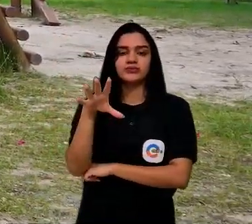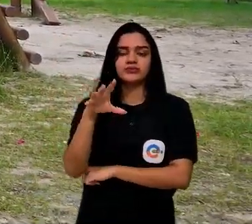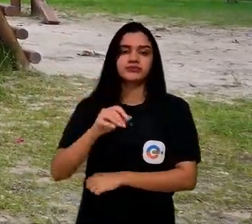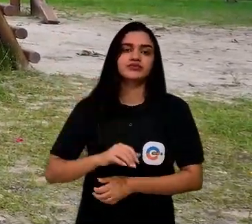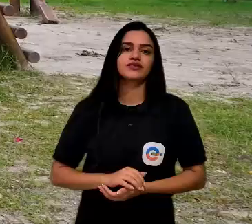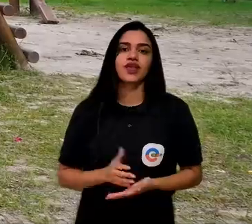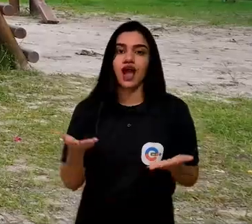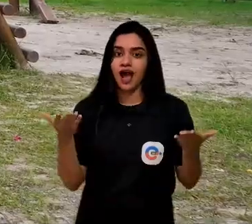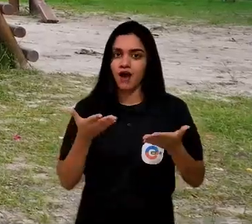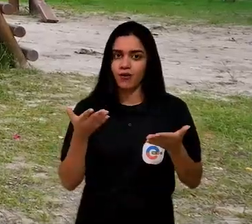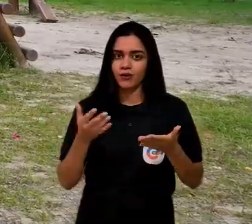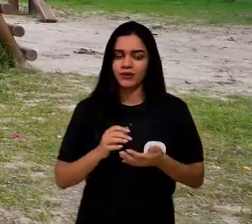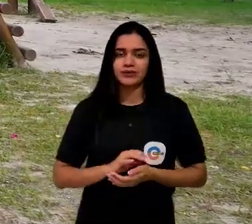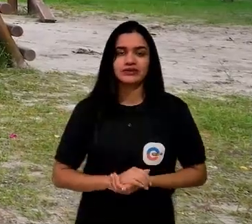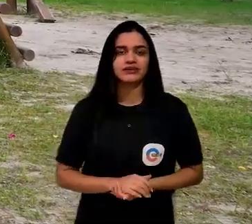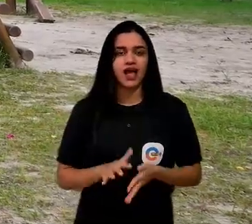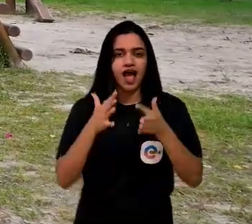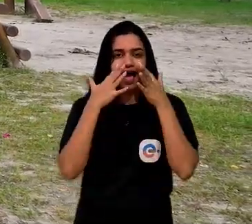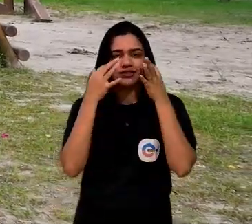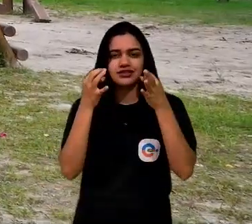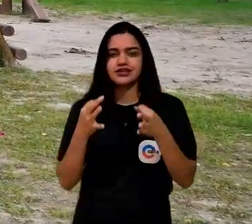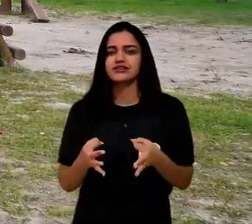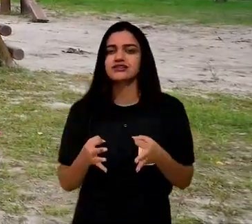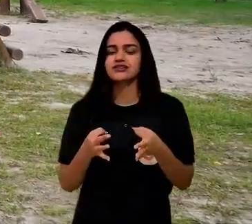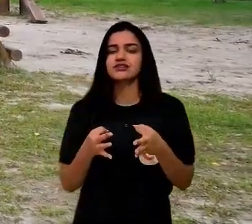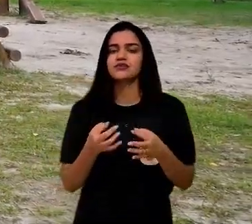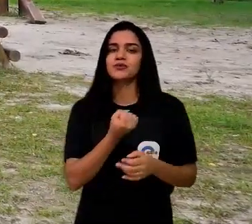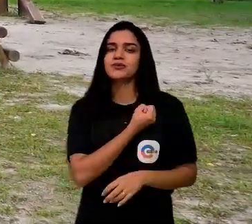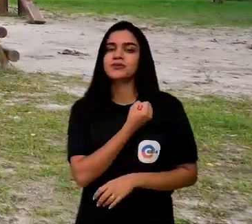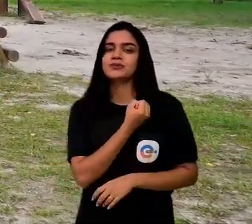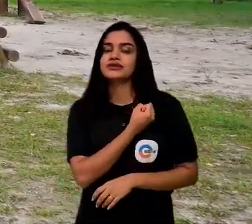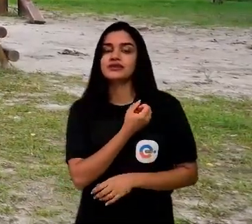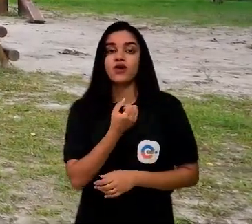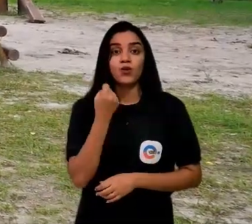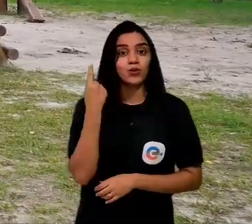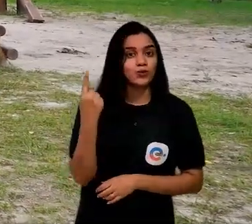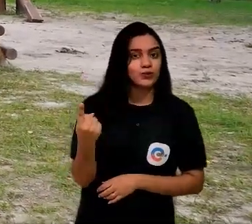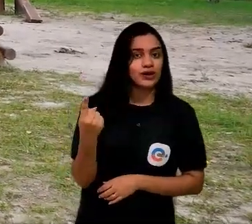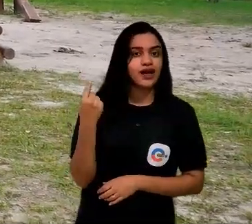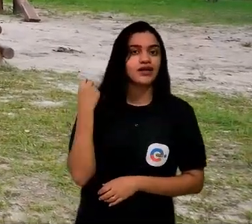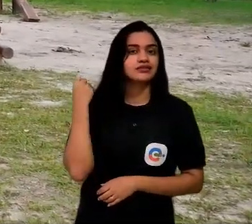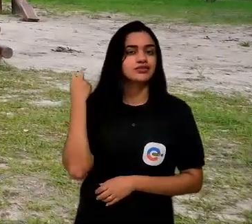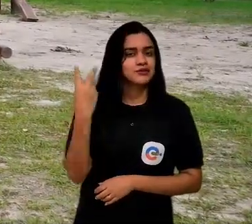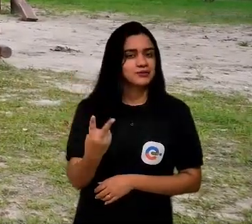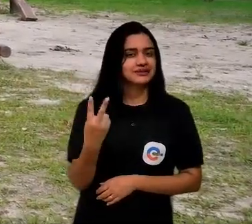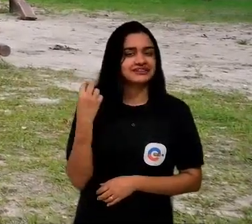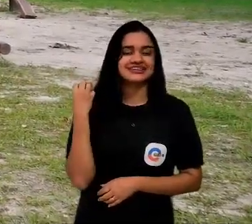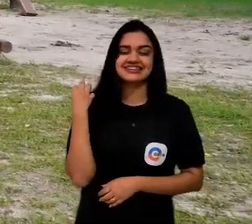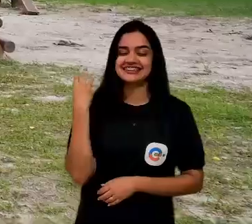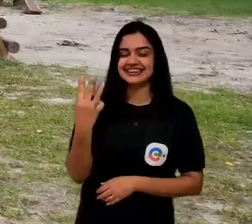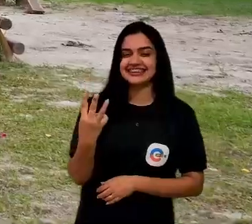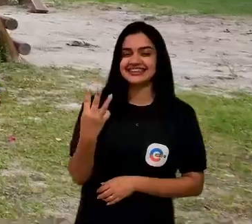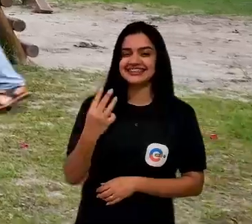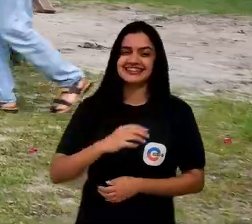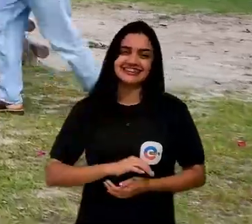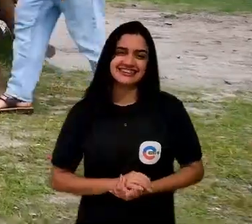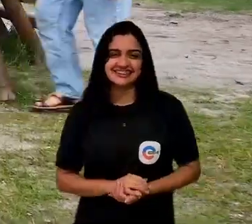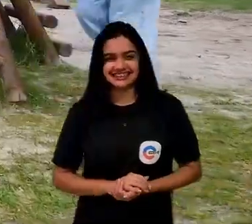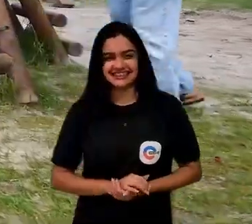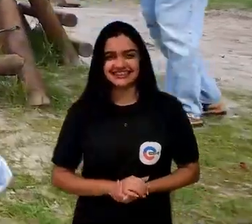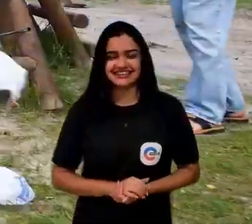agora, tá bom? Atenção, eu vou contar até três. Ó, um, dois, três.